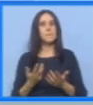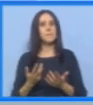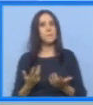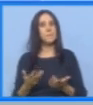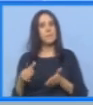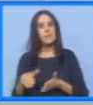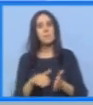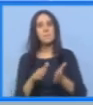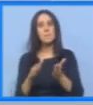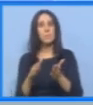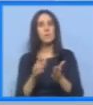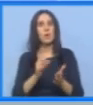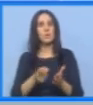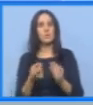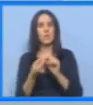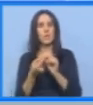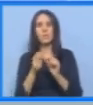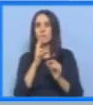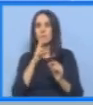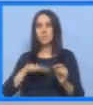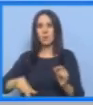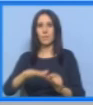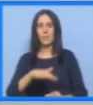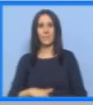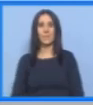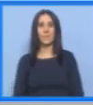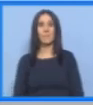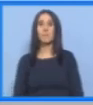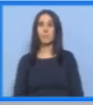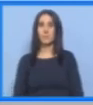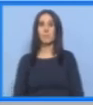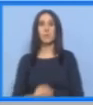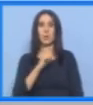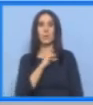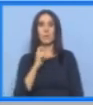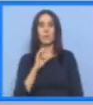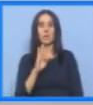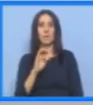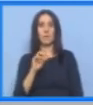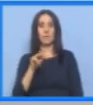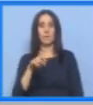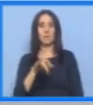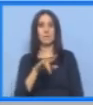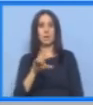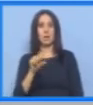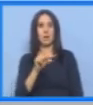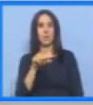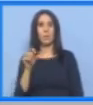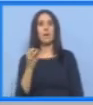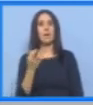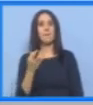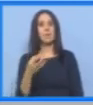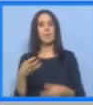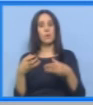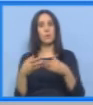neste caminho que fazem ali junto ao santuário? Pois, o Padre Formigão realmente centrou a congregação